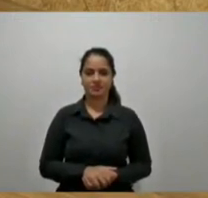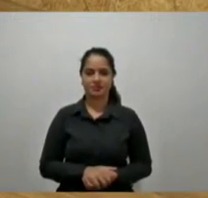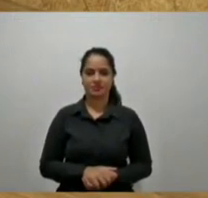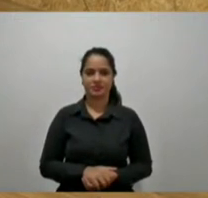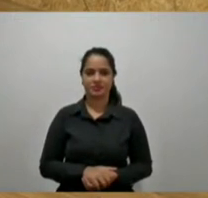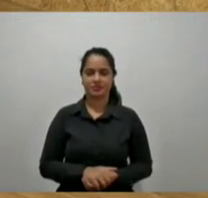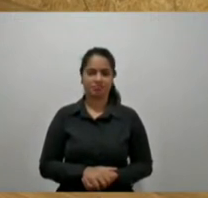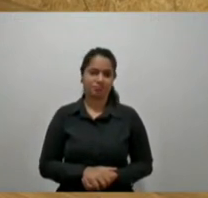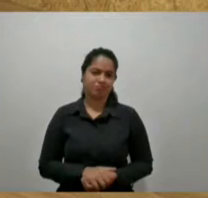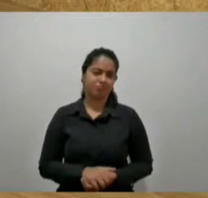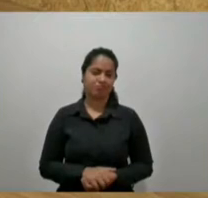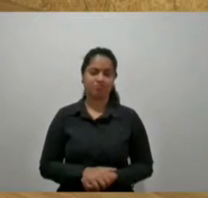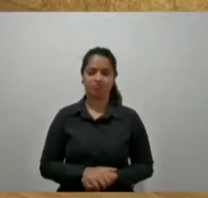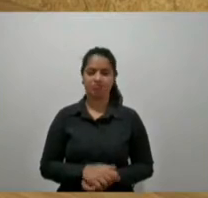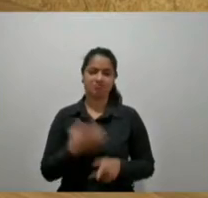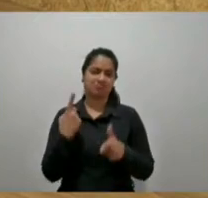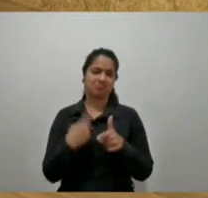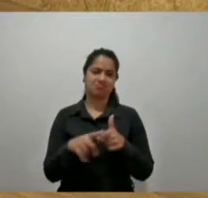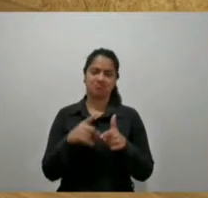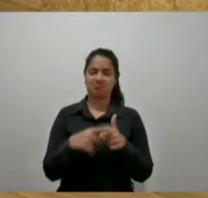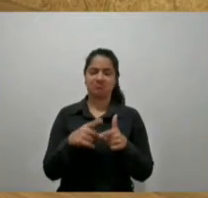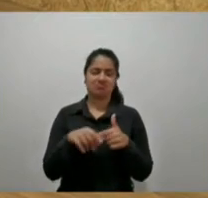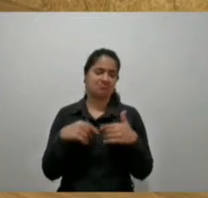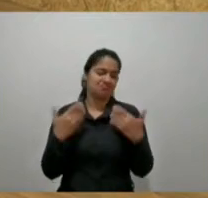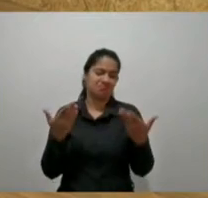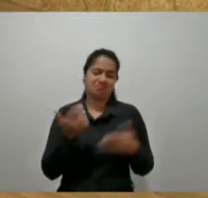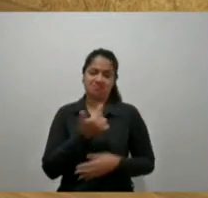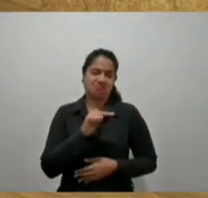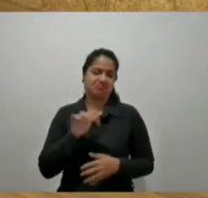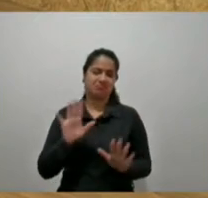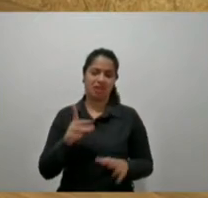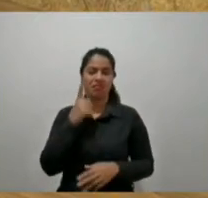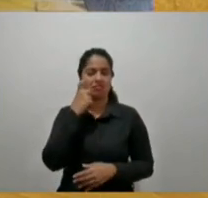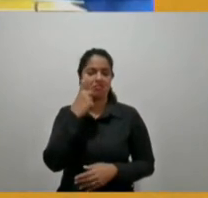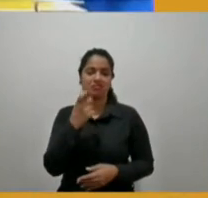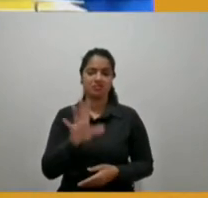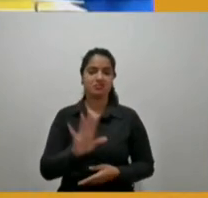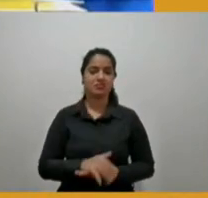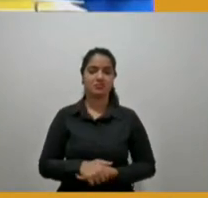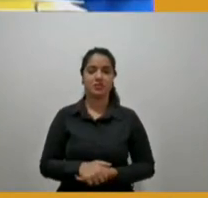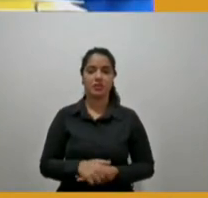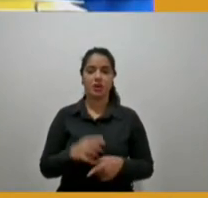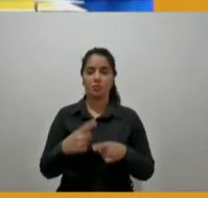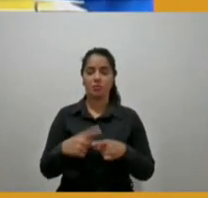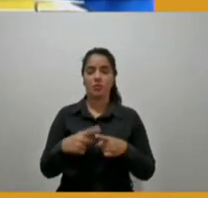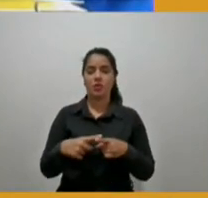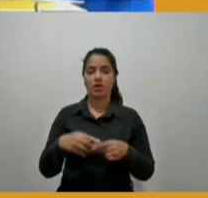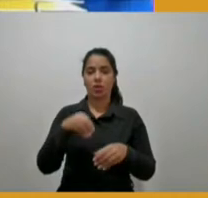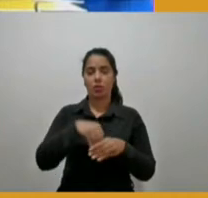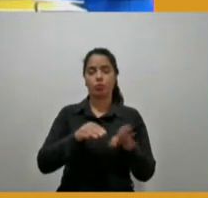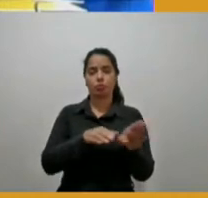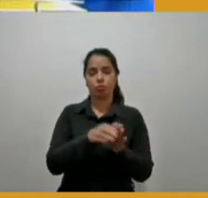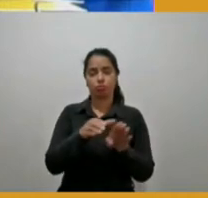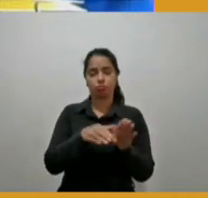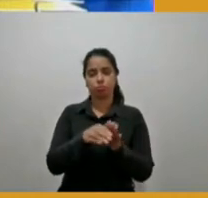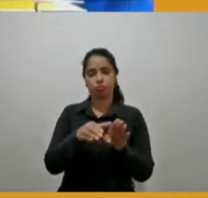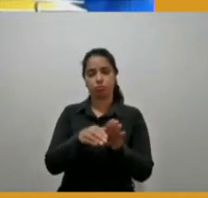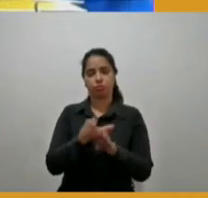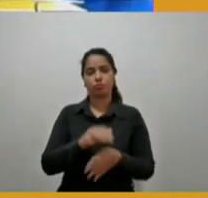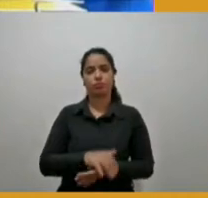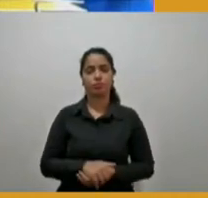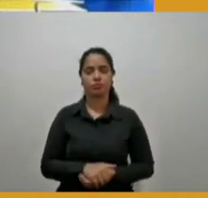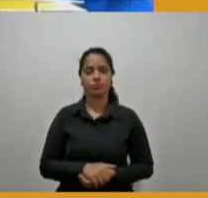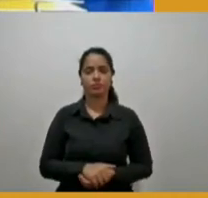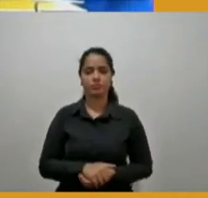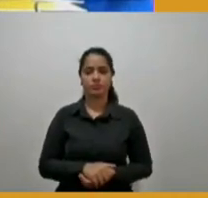Eu não vejo problema nenhum e acho interessante, porque você precisa ter dentro dos conselhos, e aí o Armando pode me corrigir, que tem muito mais conhecimento sobre